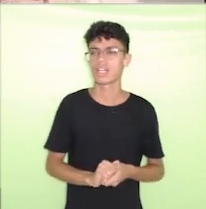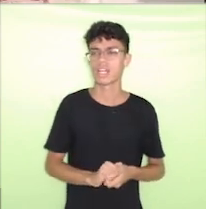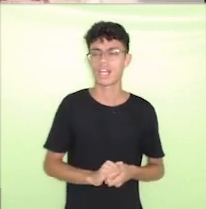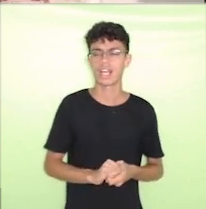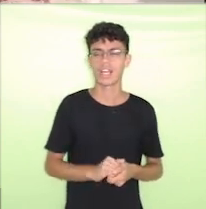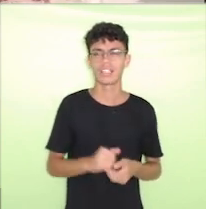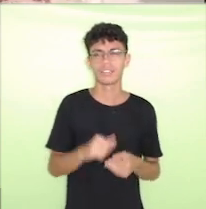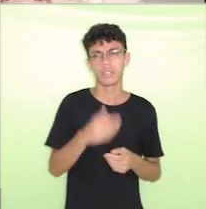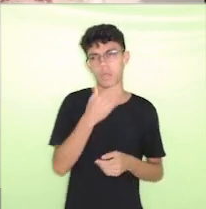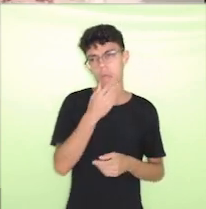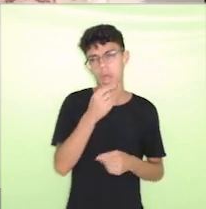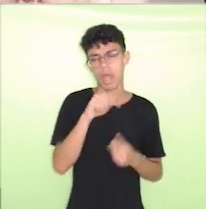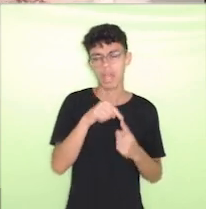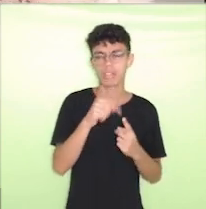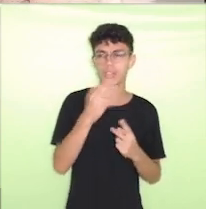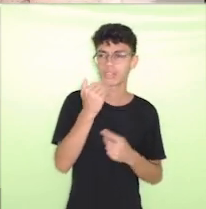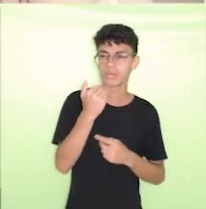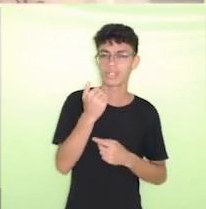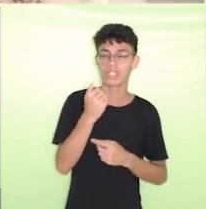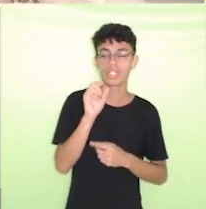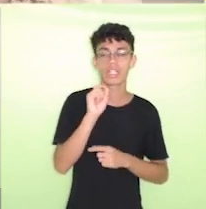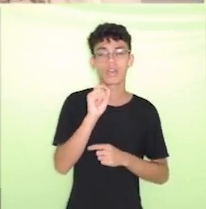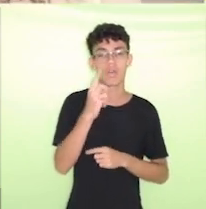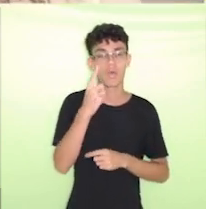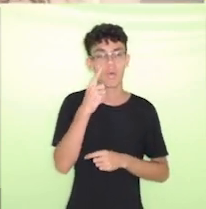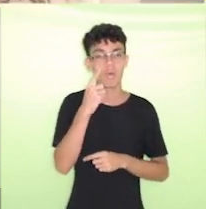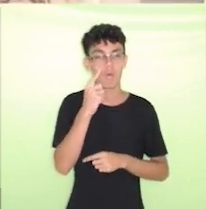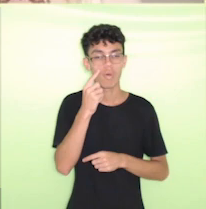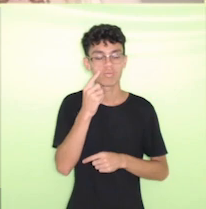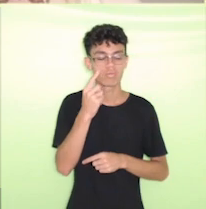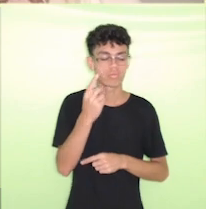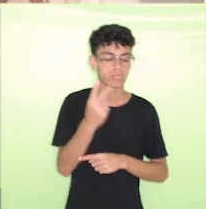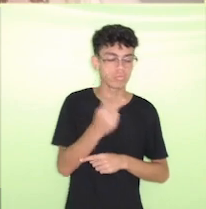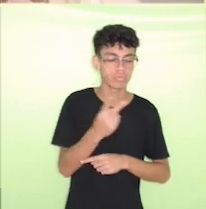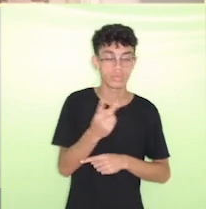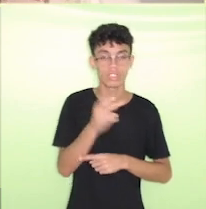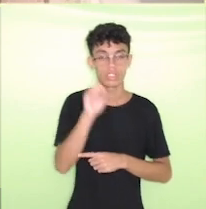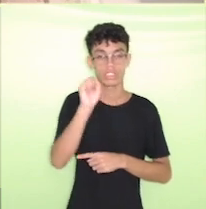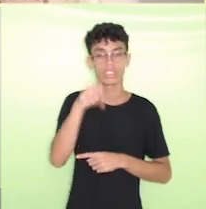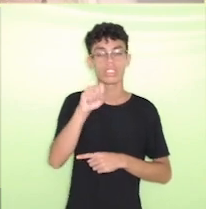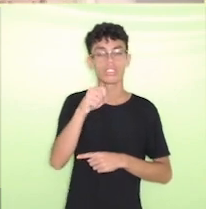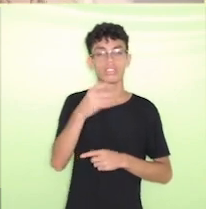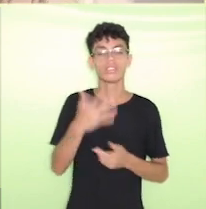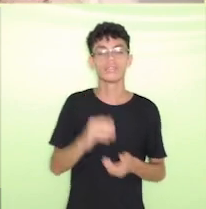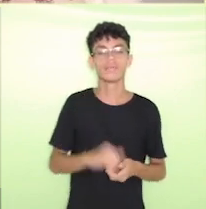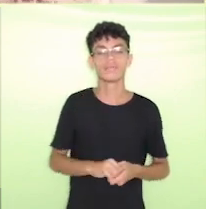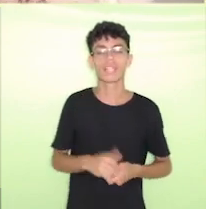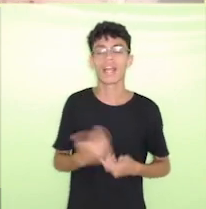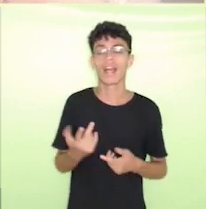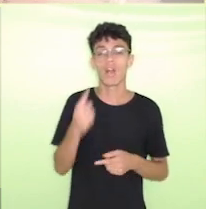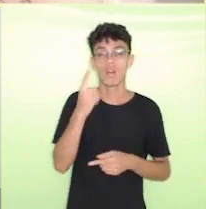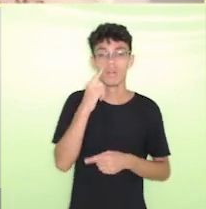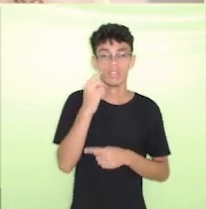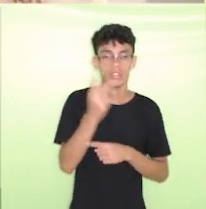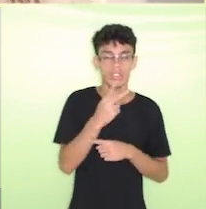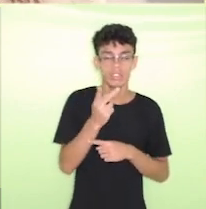Ele comia? O vigia? O vigia. Ele ruía uns tabletes